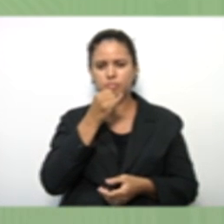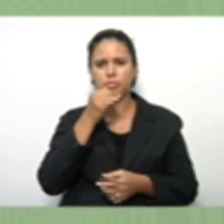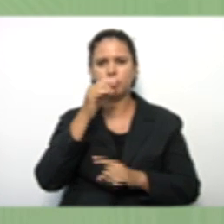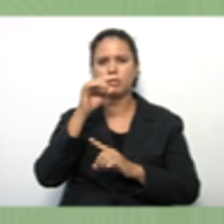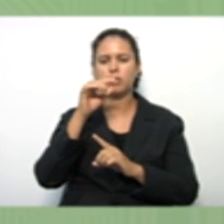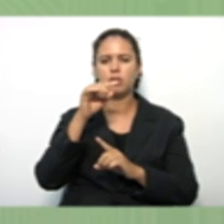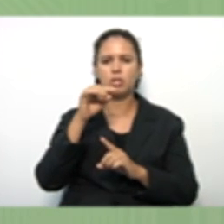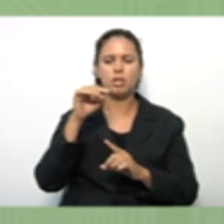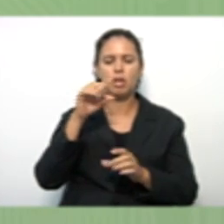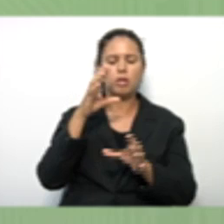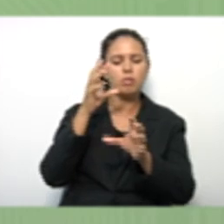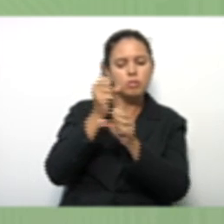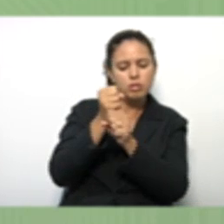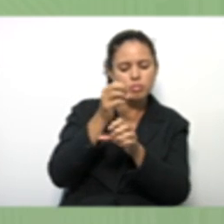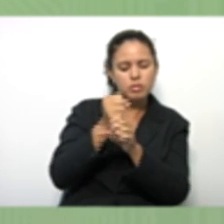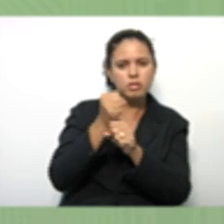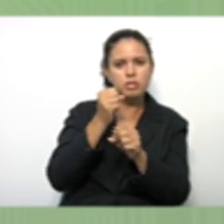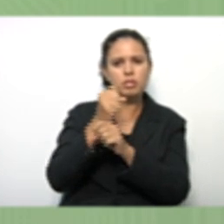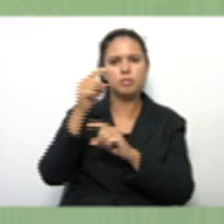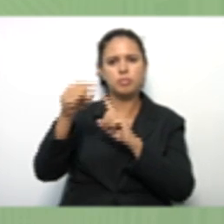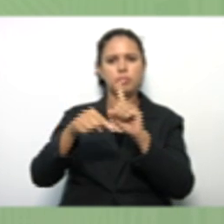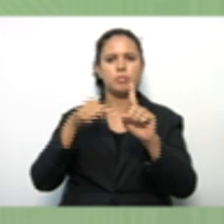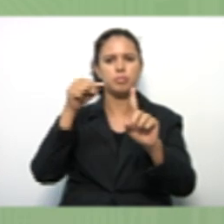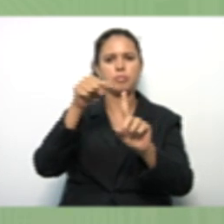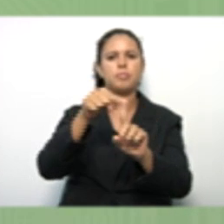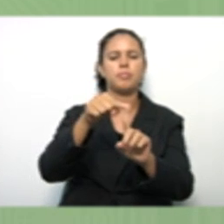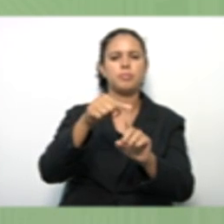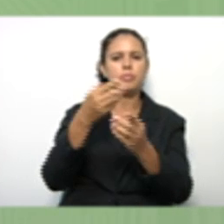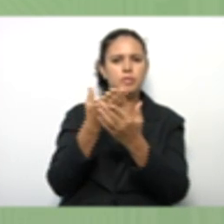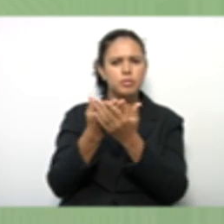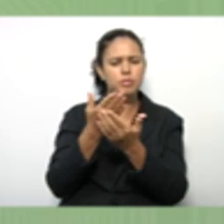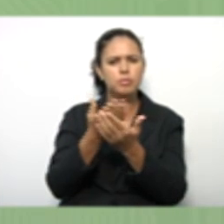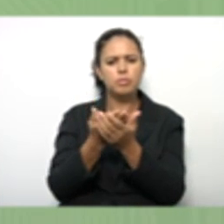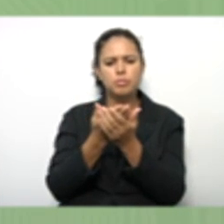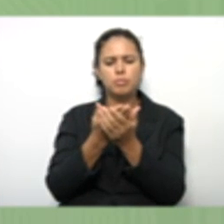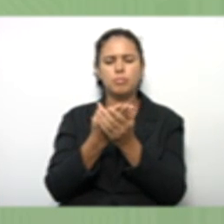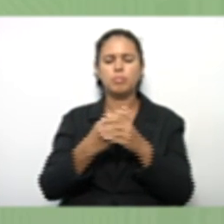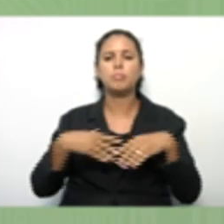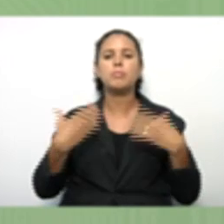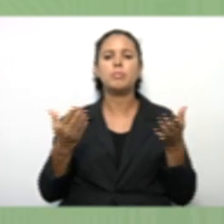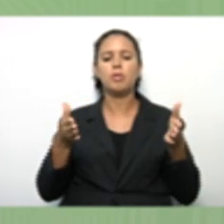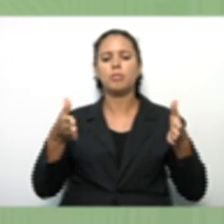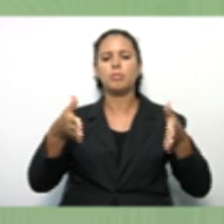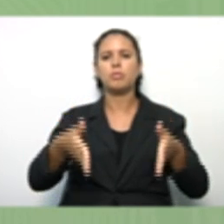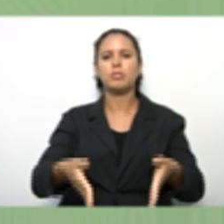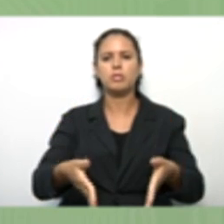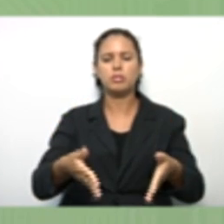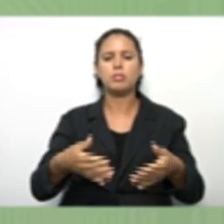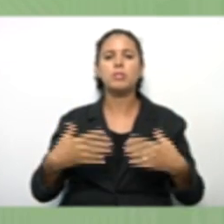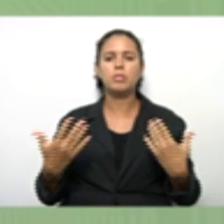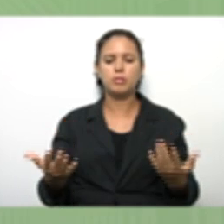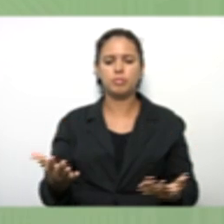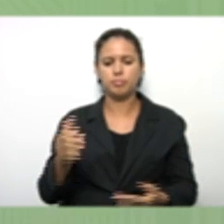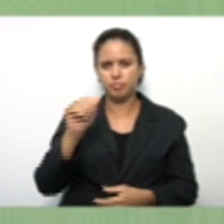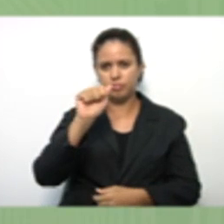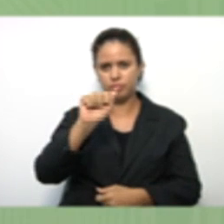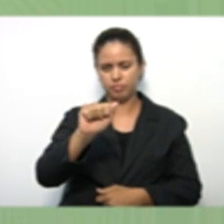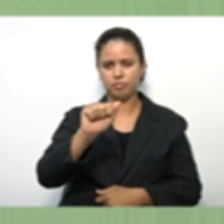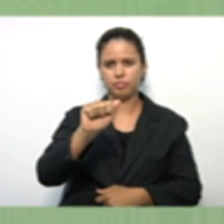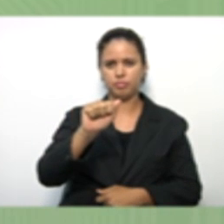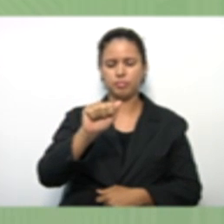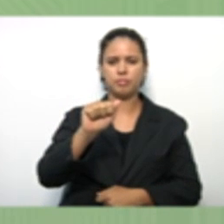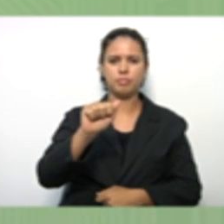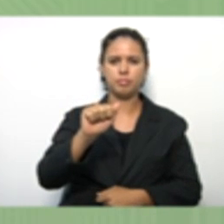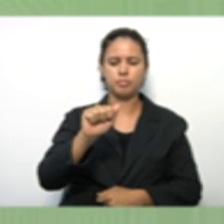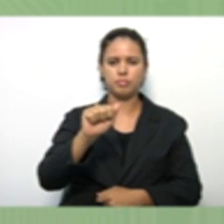da contabilidade. Então, na contabilidade, qual é o objeto de estudo? Vamos lá. Letra A, patrimônio